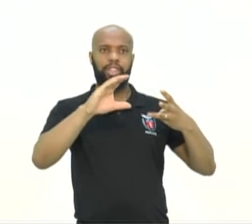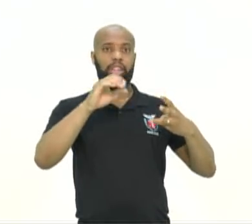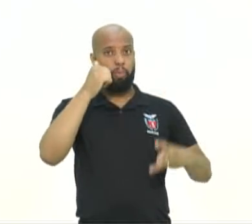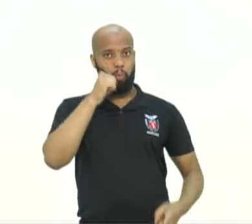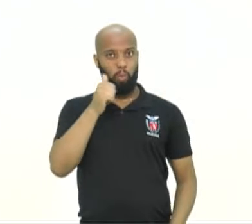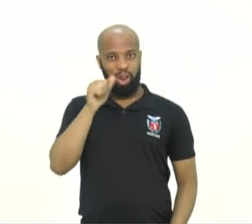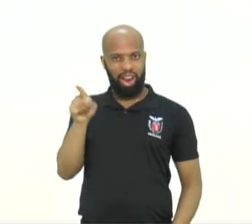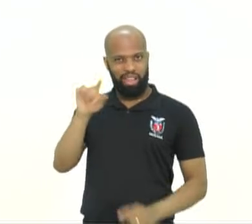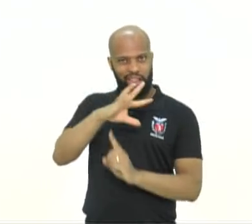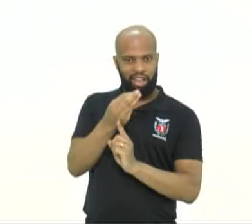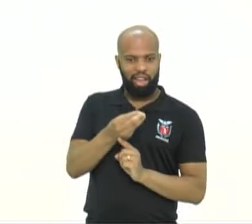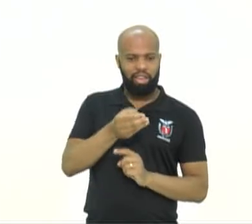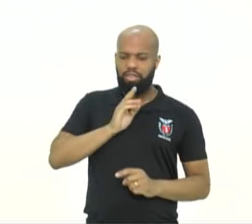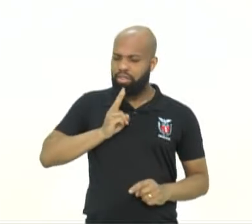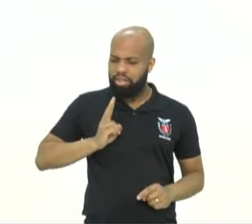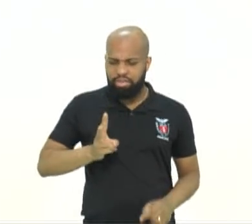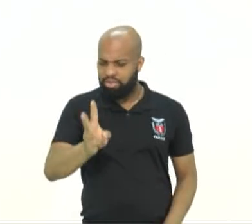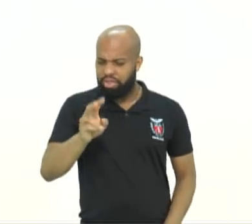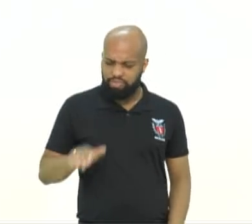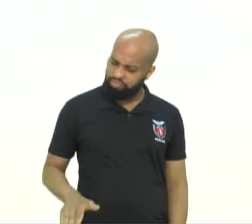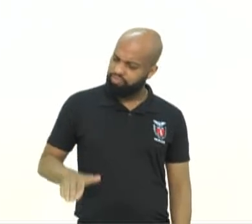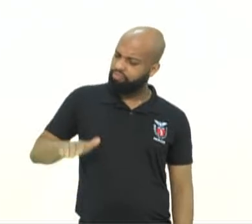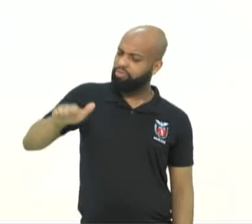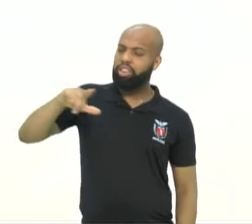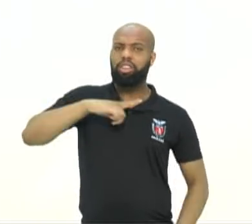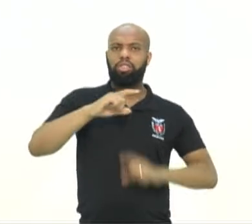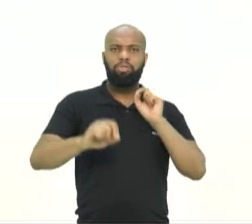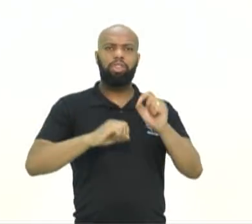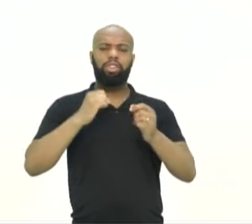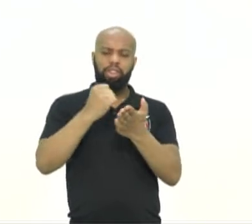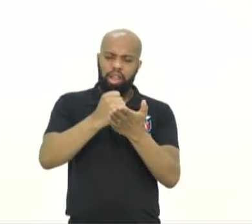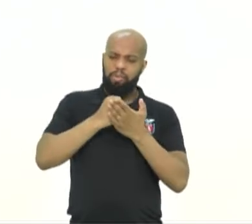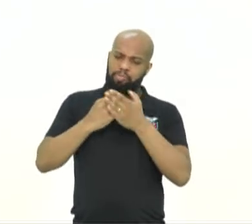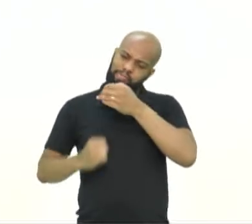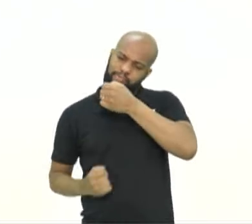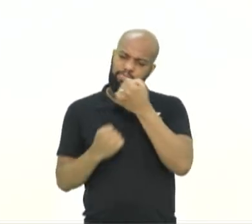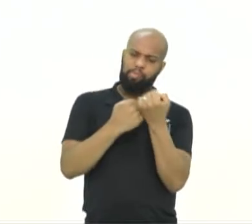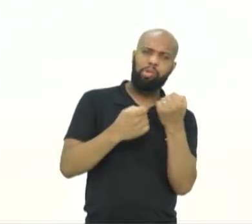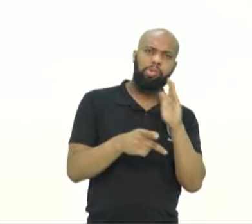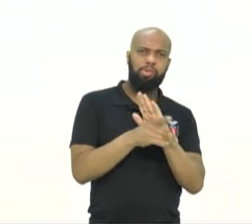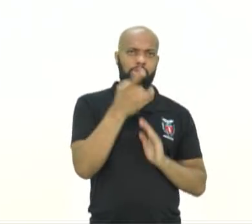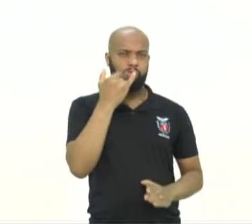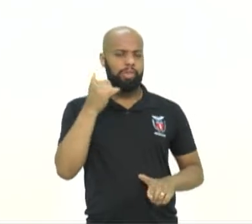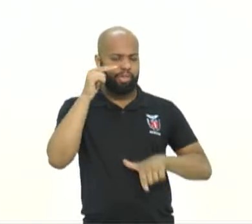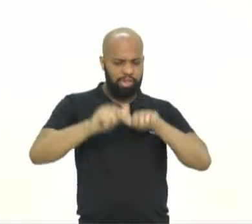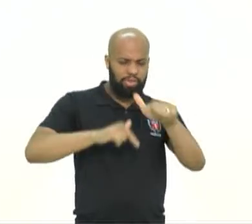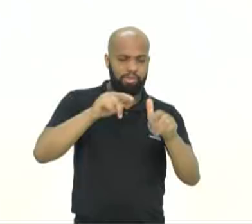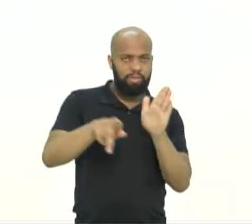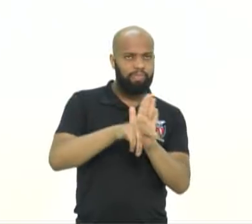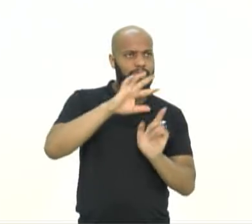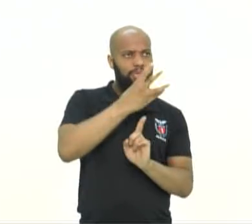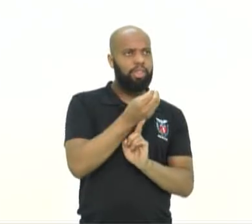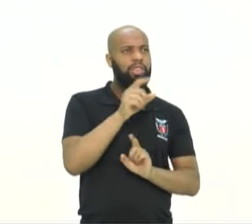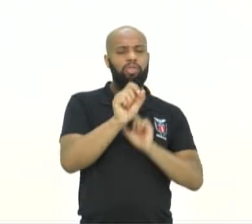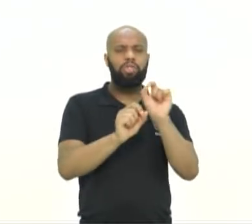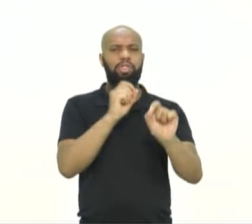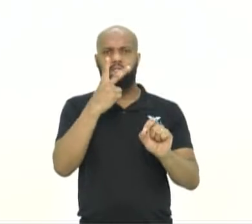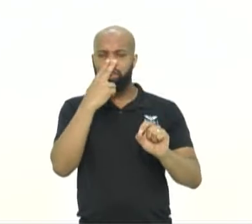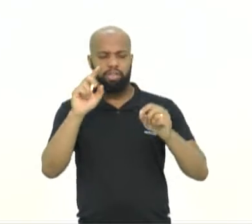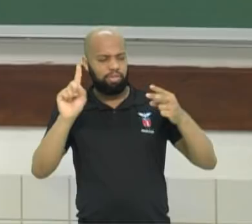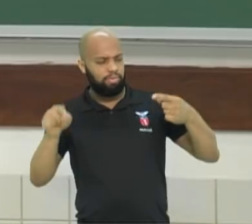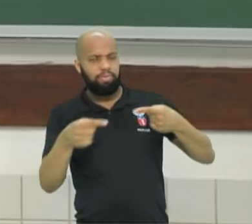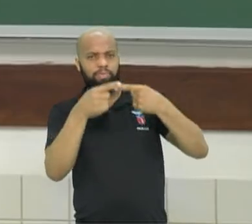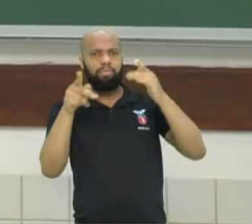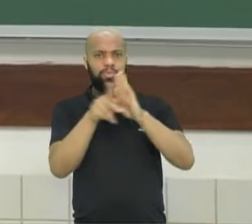Sheila, desde cedo, desde pequena, teve o apoio do pai para trabalhar com arte. O que você acha, de acordo com o que o pai